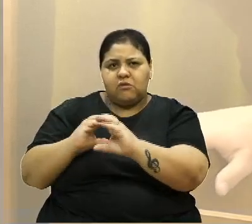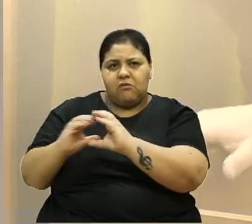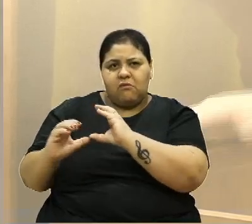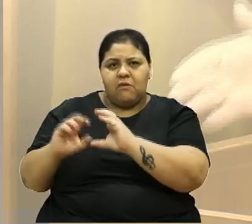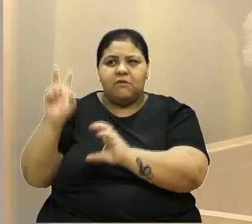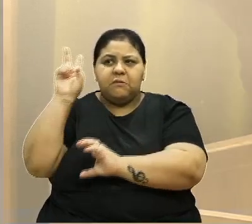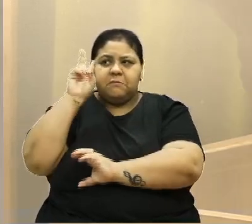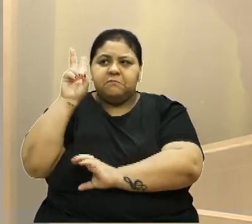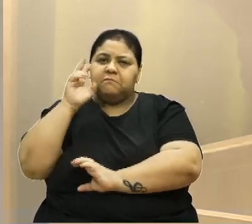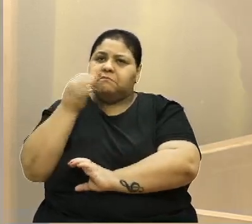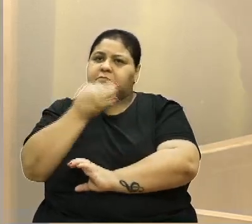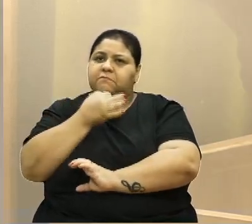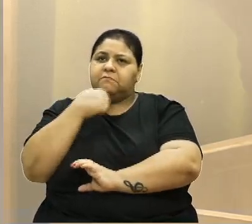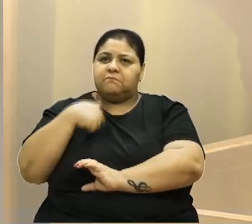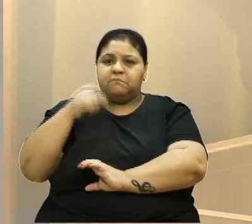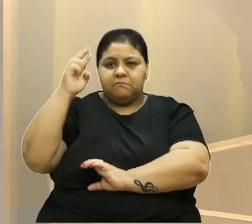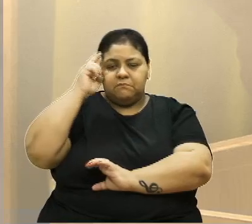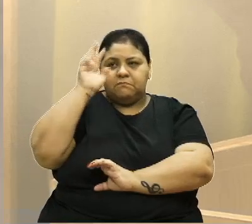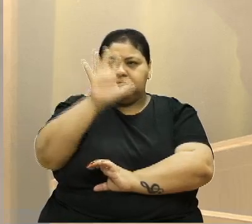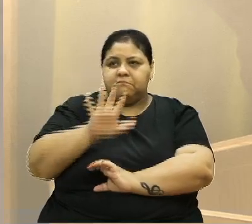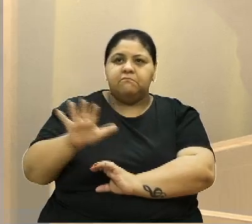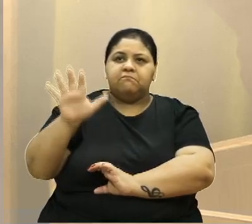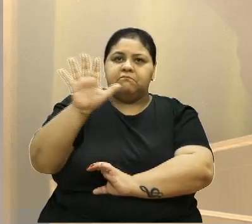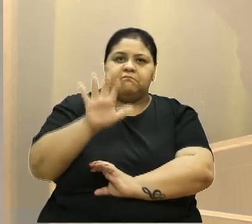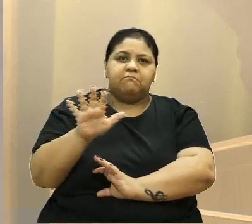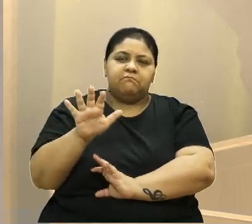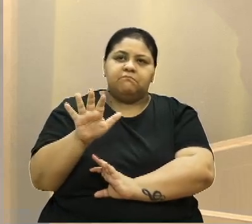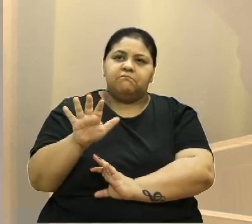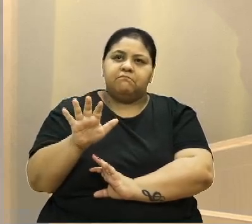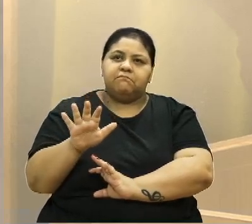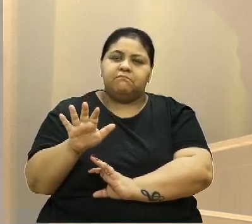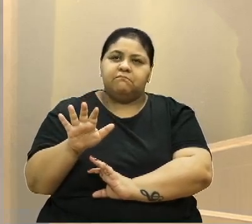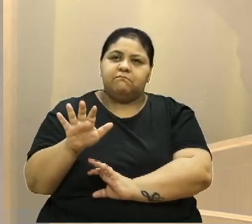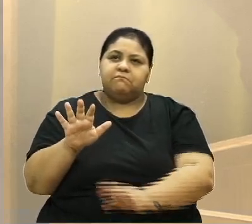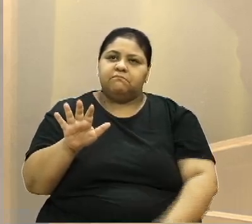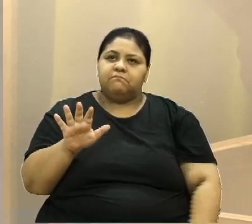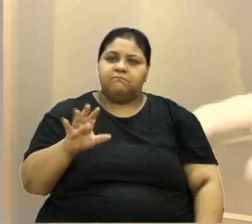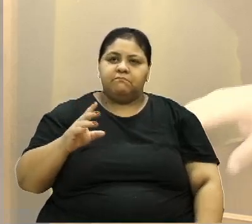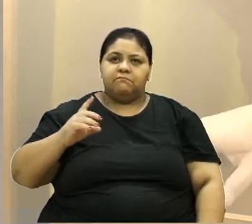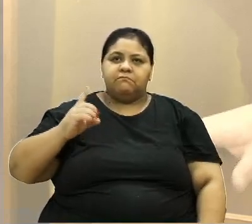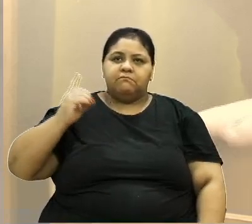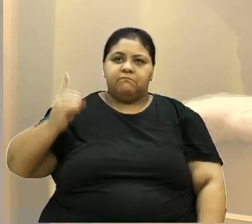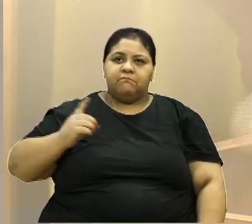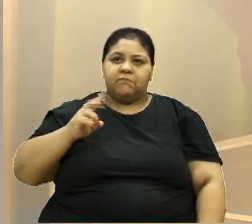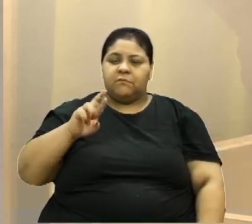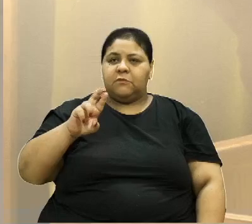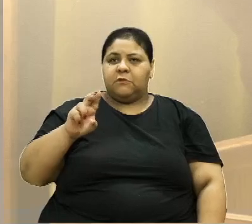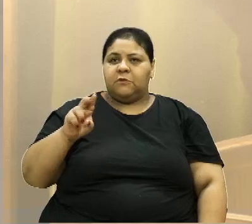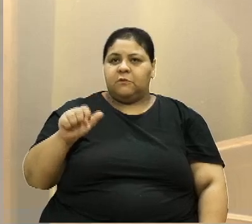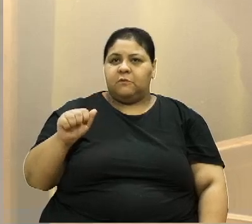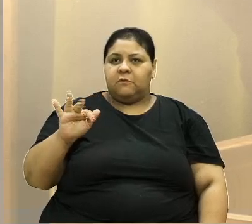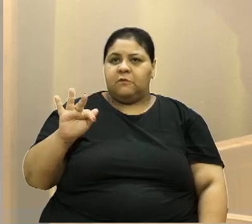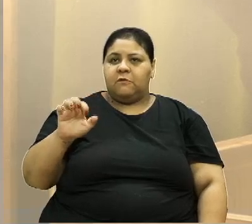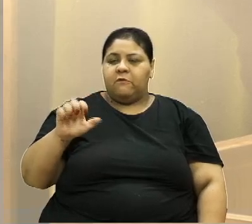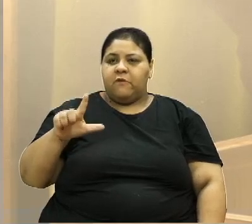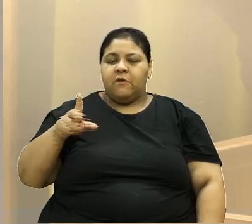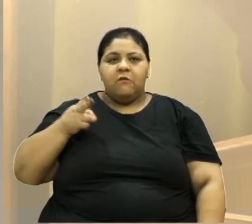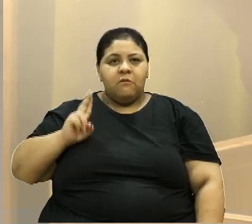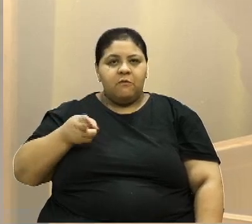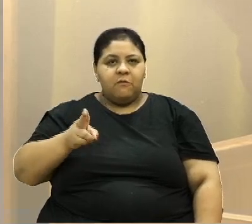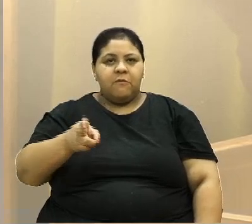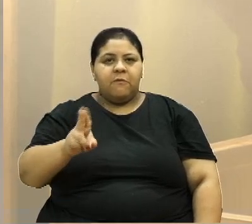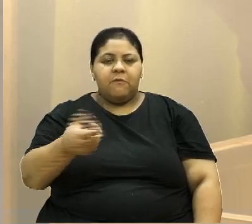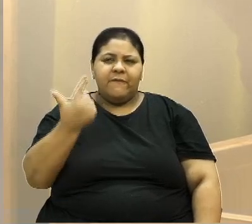Sul, e o meu diretor-geral na época foi o advogado Rafael Toigo, que segue comigo desde